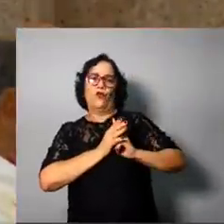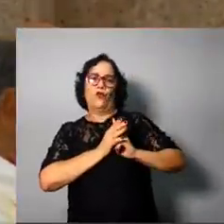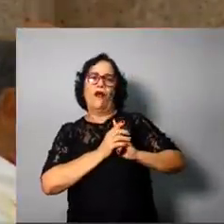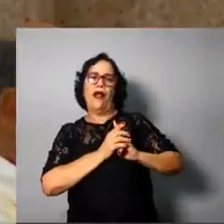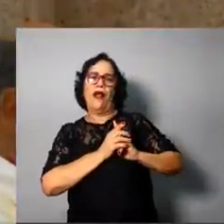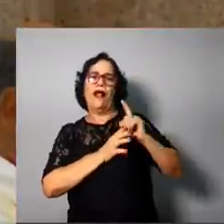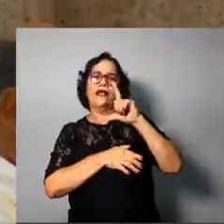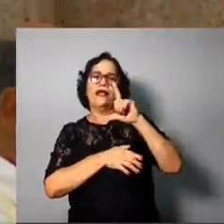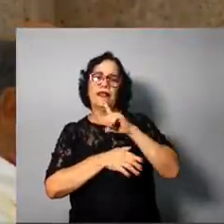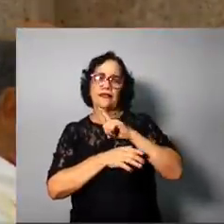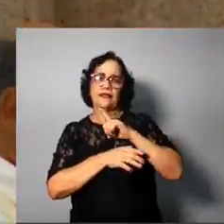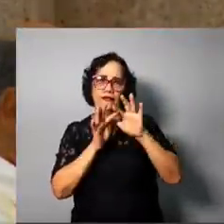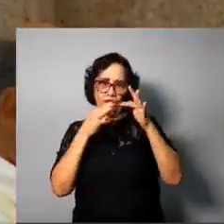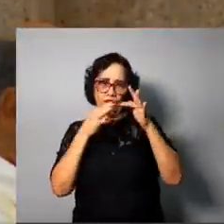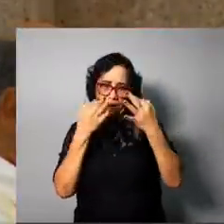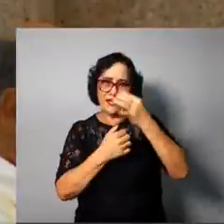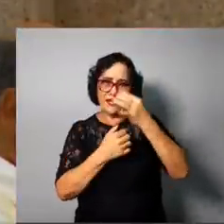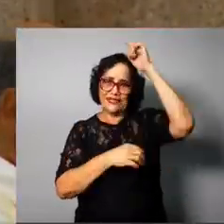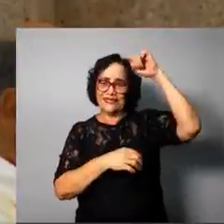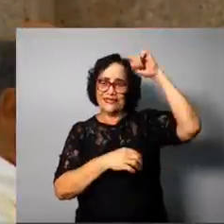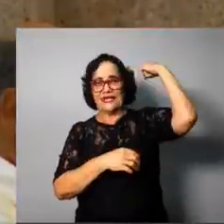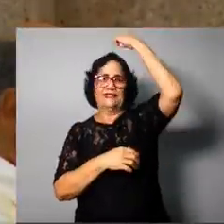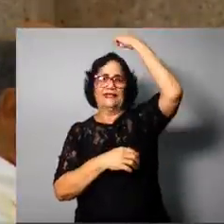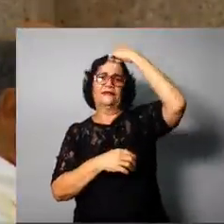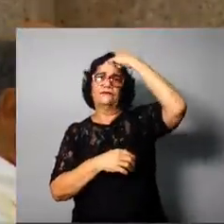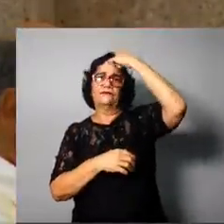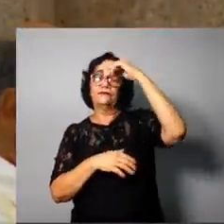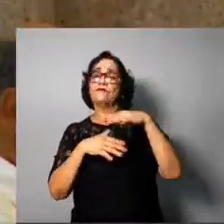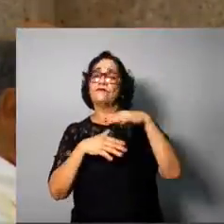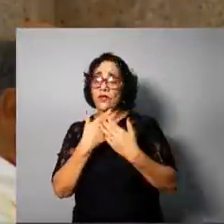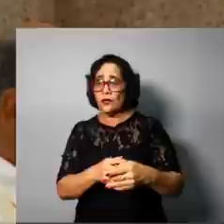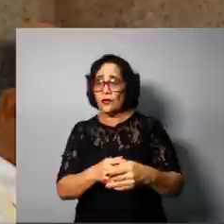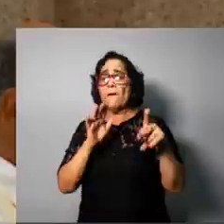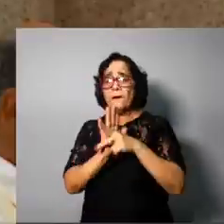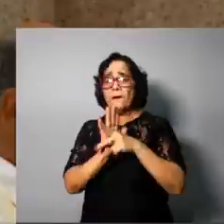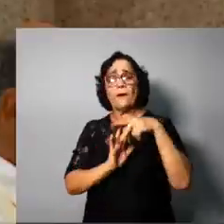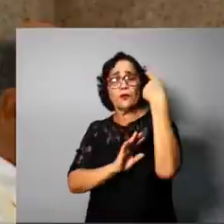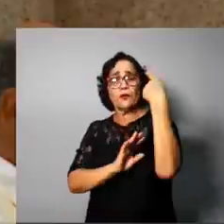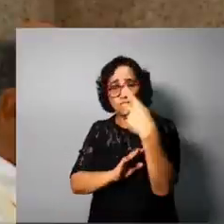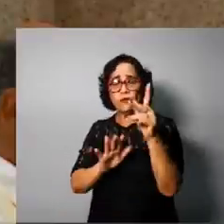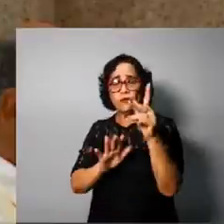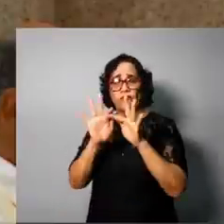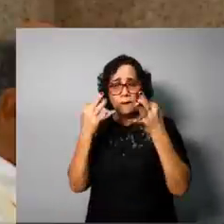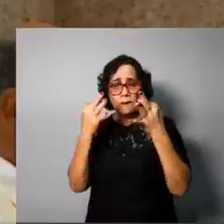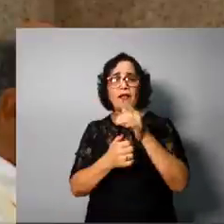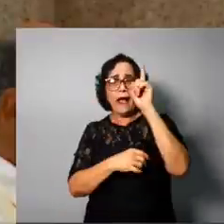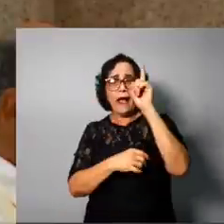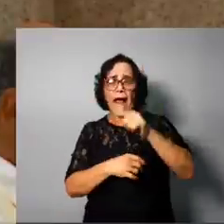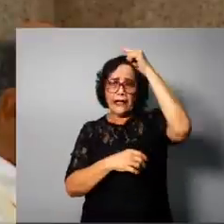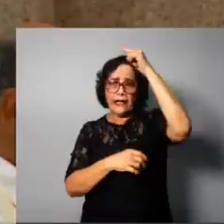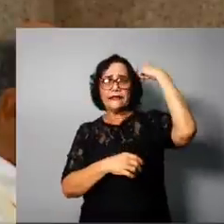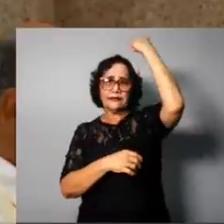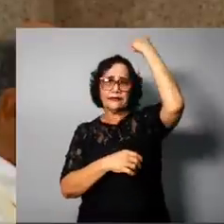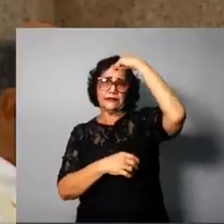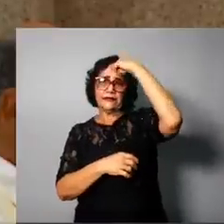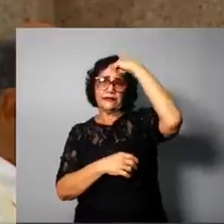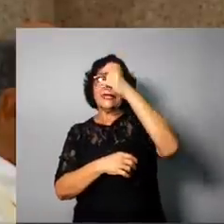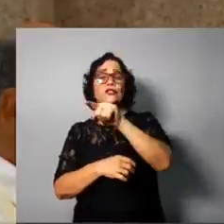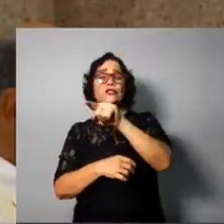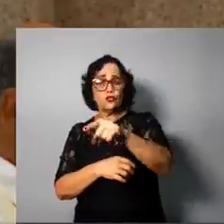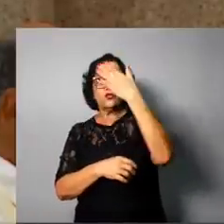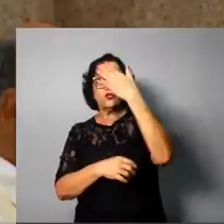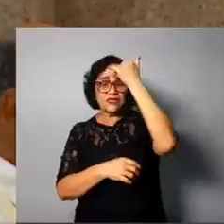sagrada. Então também a tua família é sagrada. Se tu tens consciência de ser amado pelo